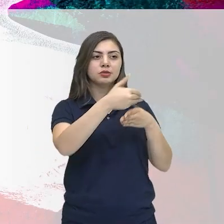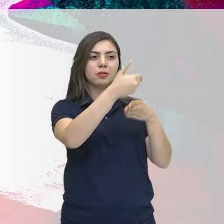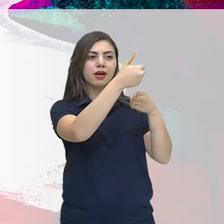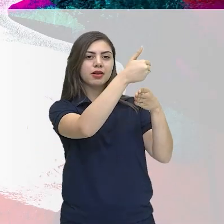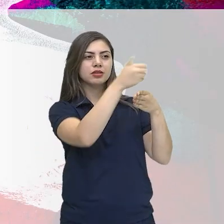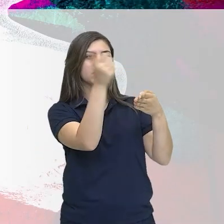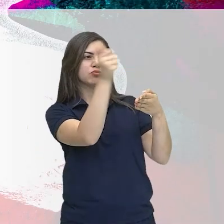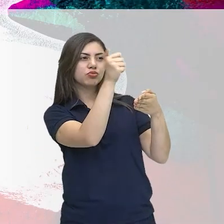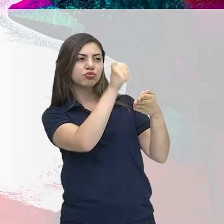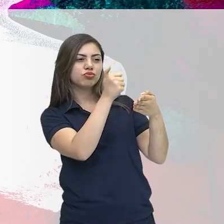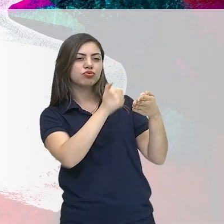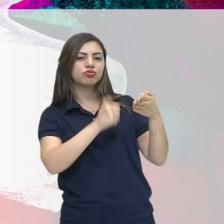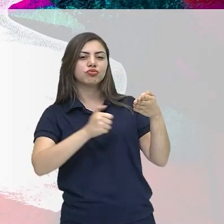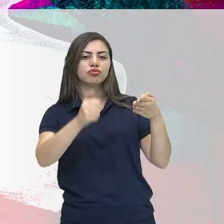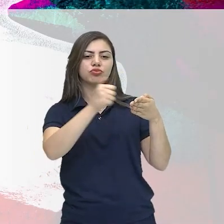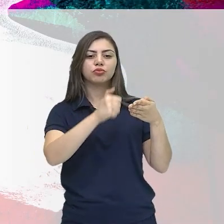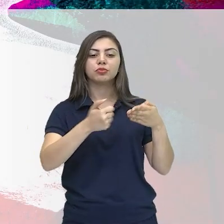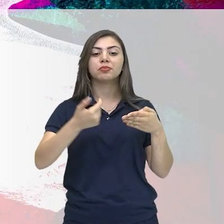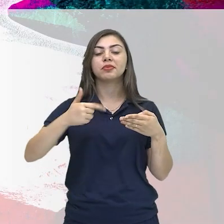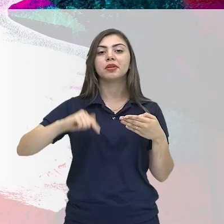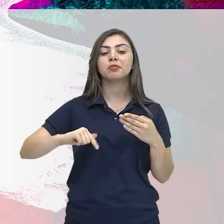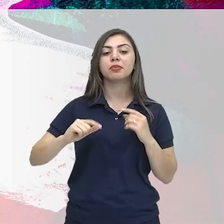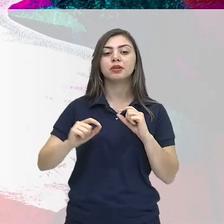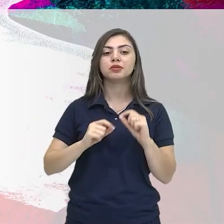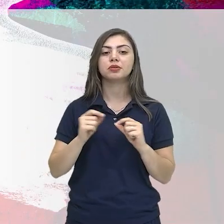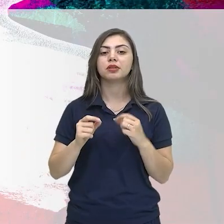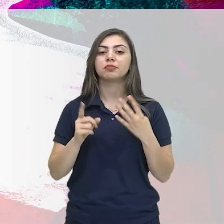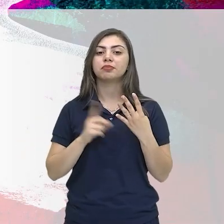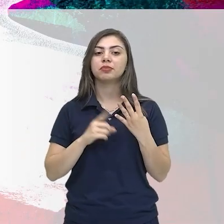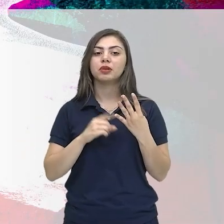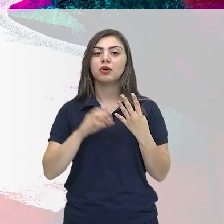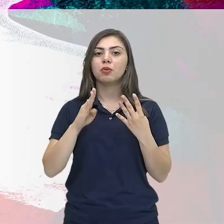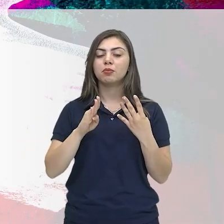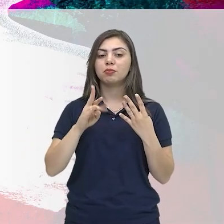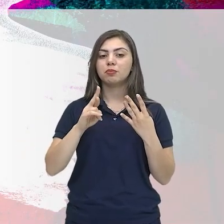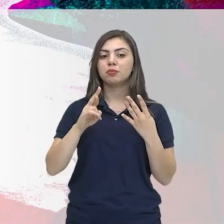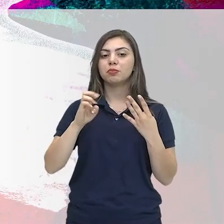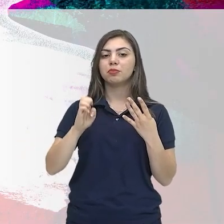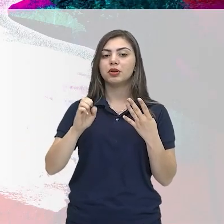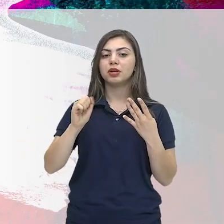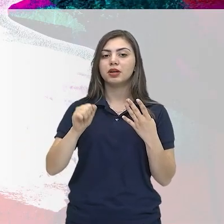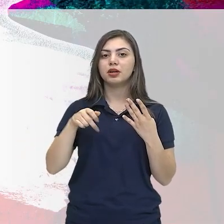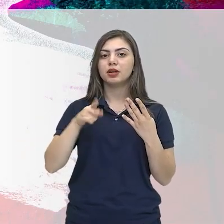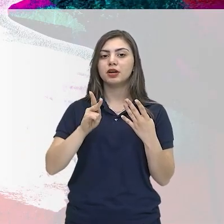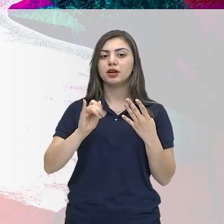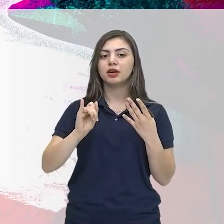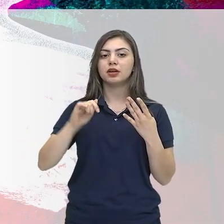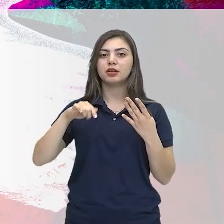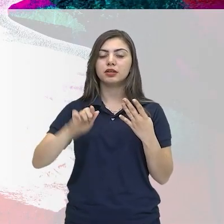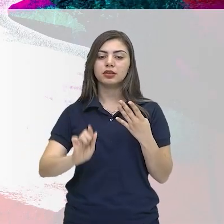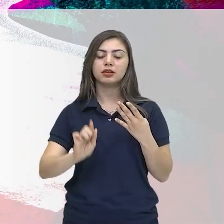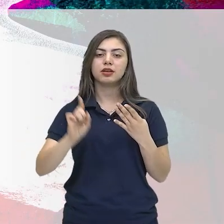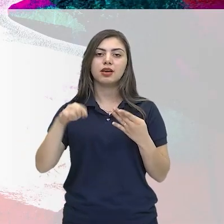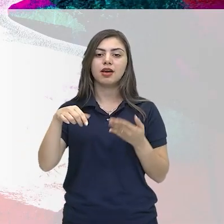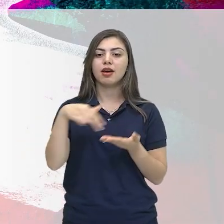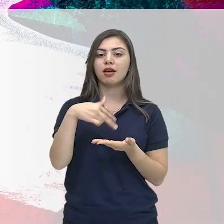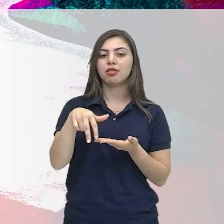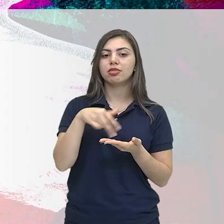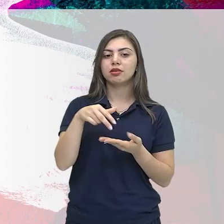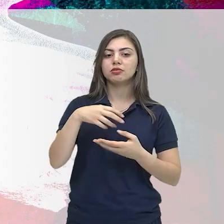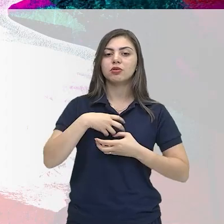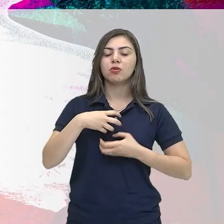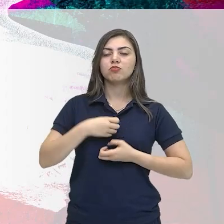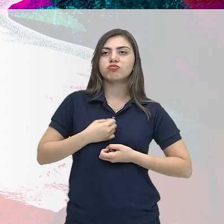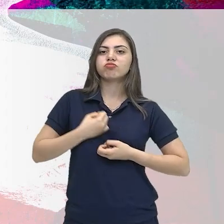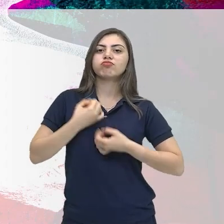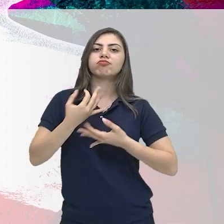cartela. Temos também a presença do breaking, que é a dança, que o corpo como forma de protesto e espetáculo. A